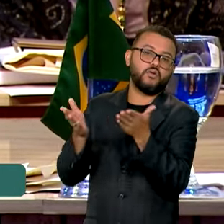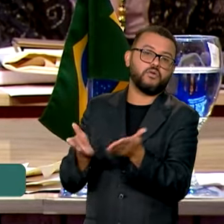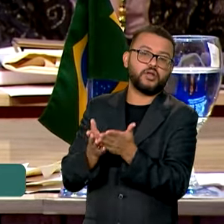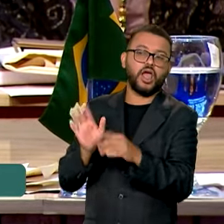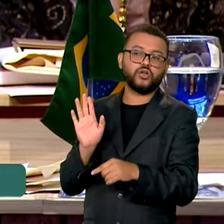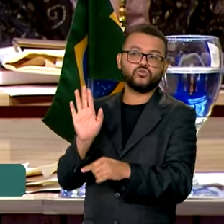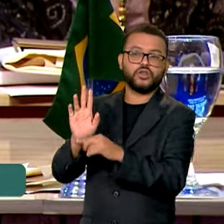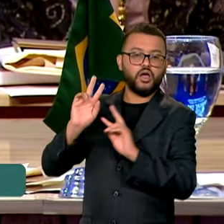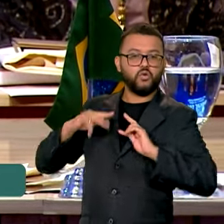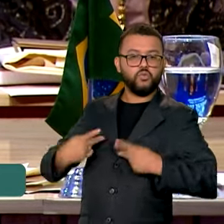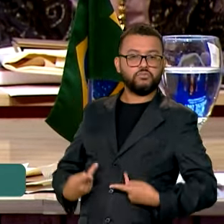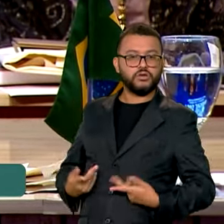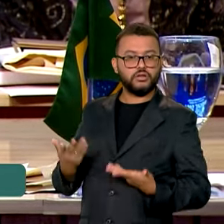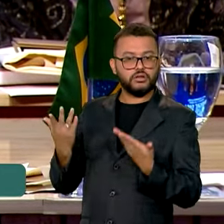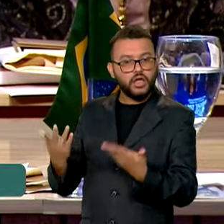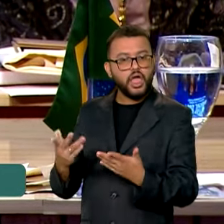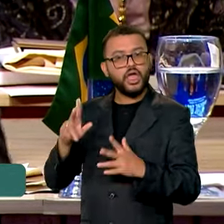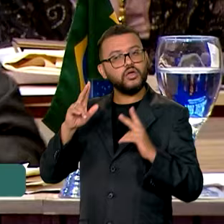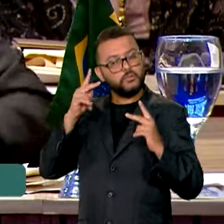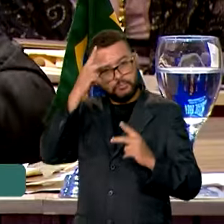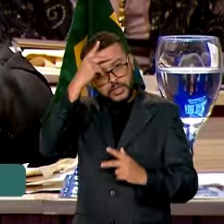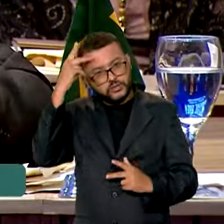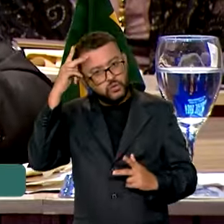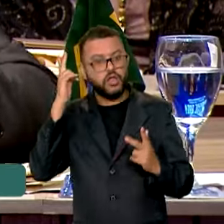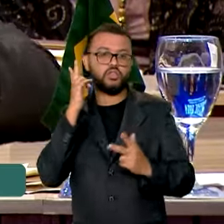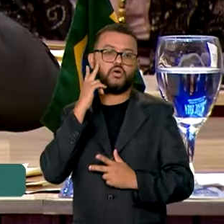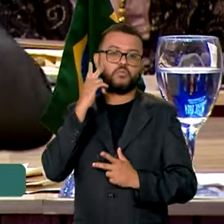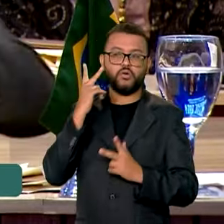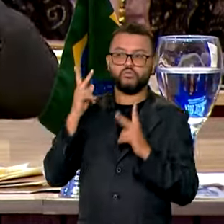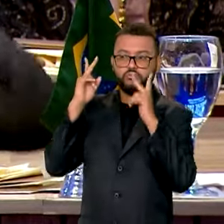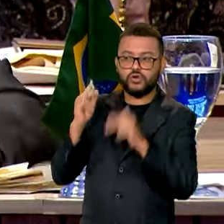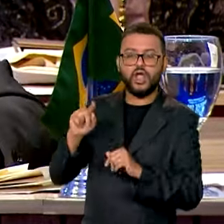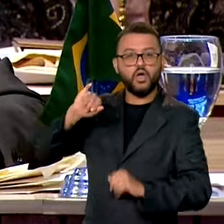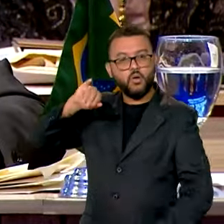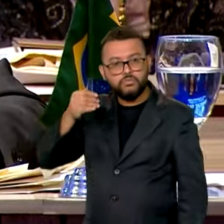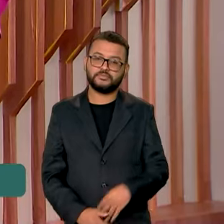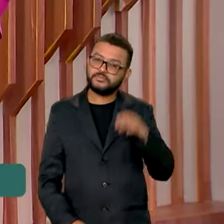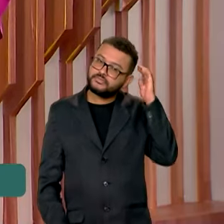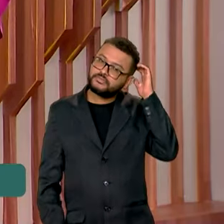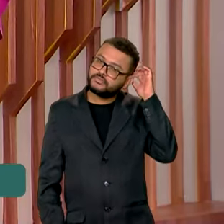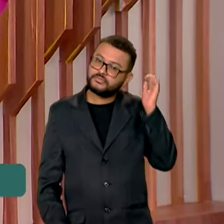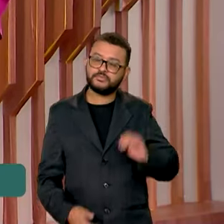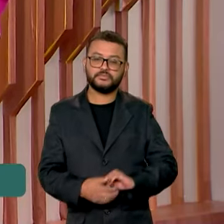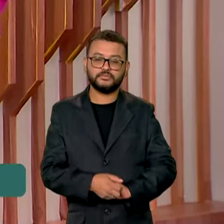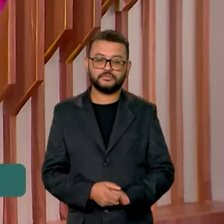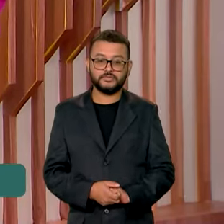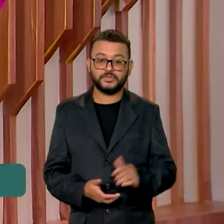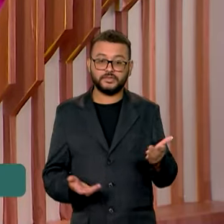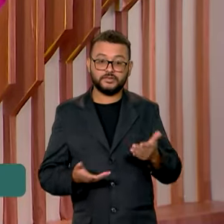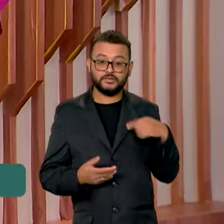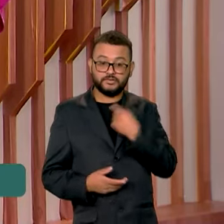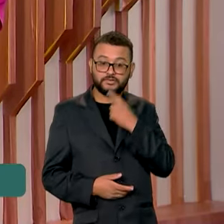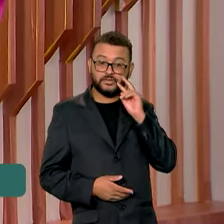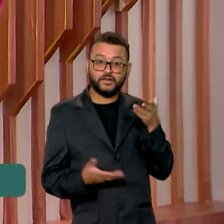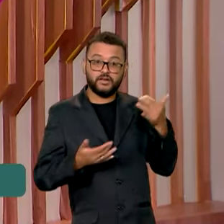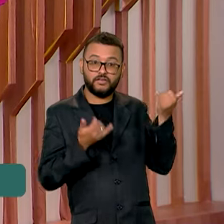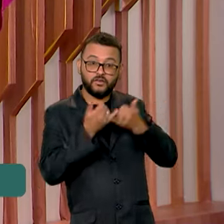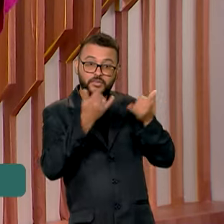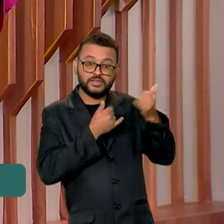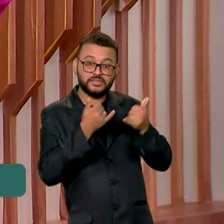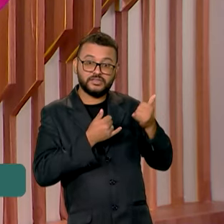seres humanos, eles são gente e eles querem ter oportunidade. A gente viu na reportagem os